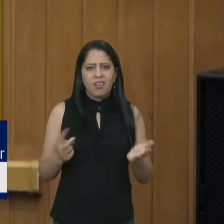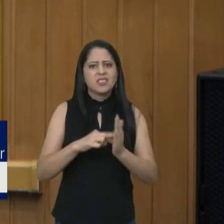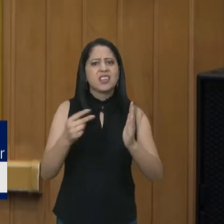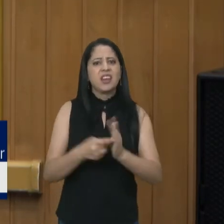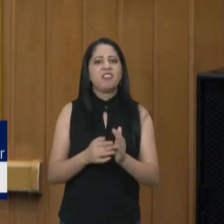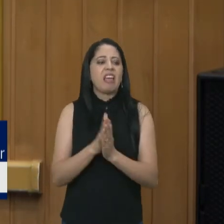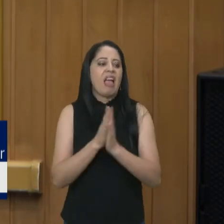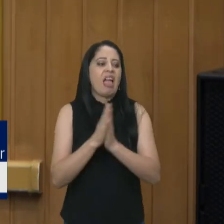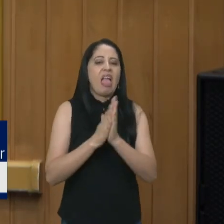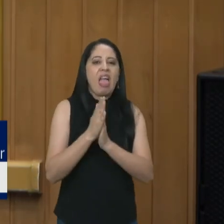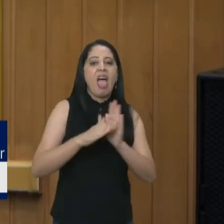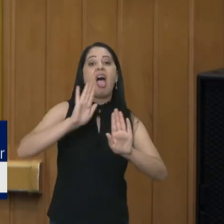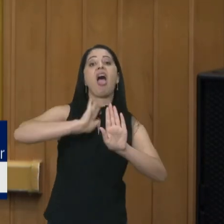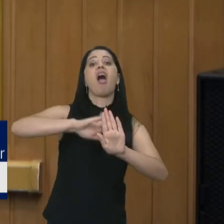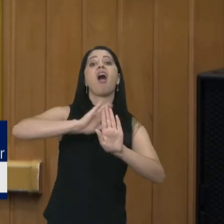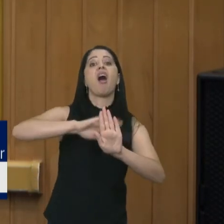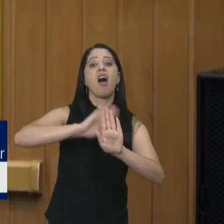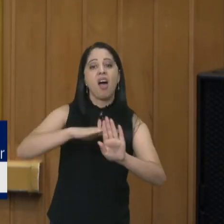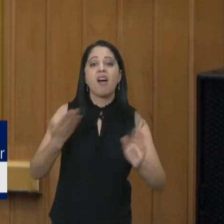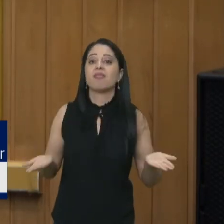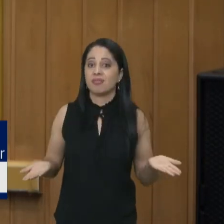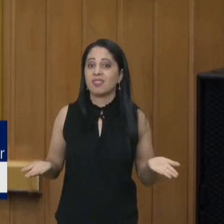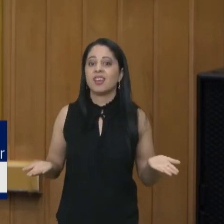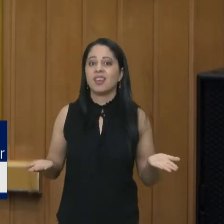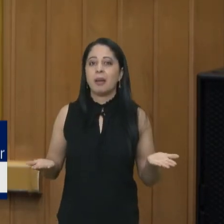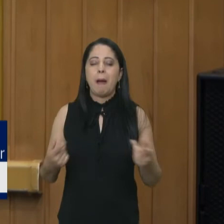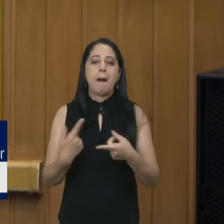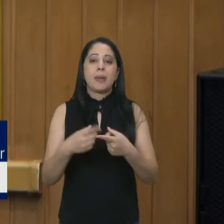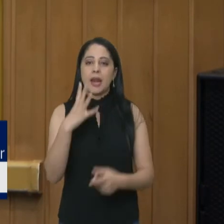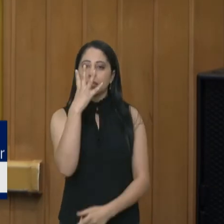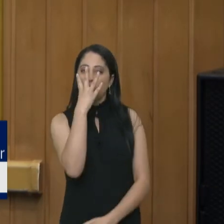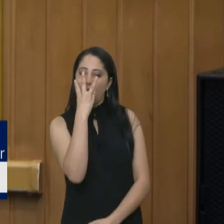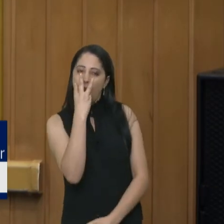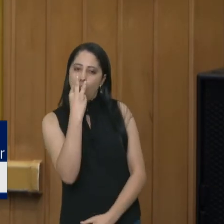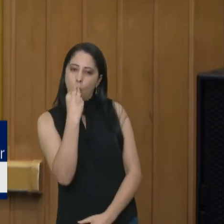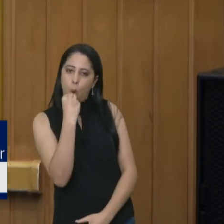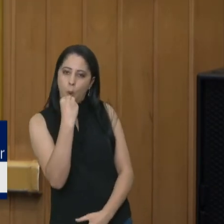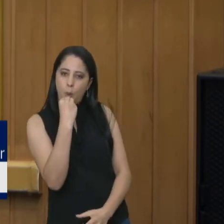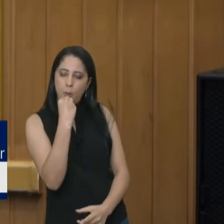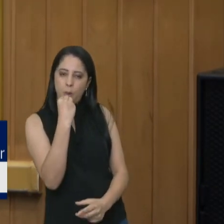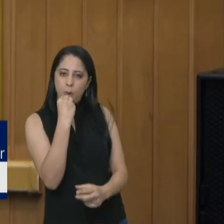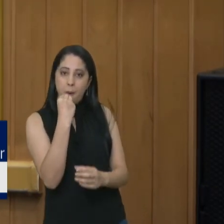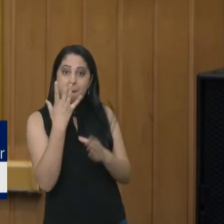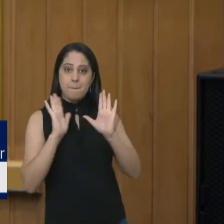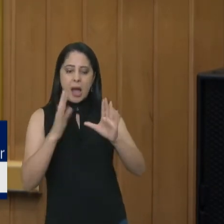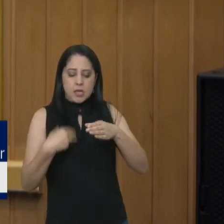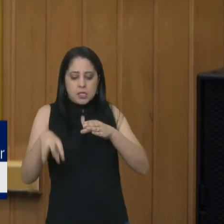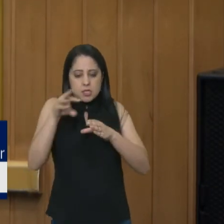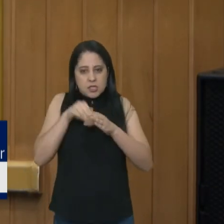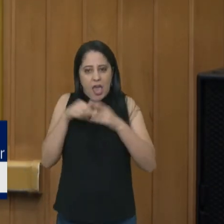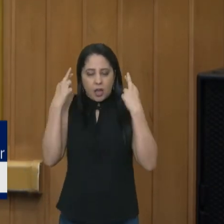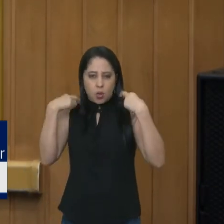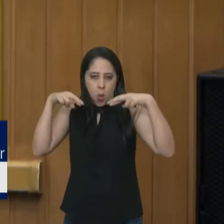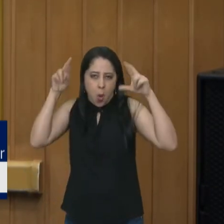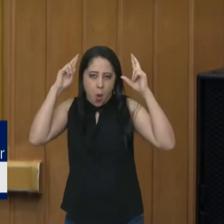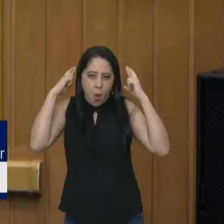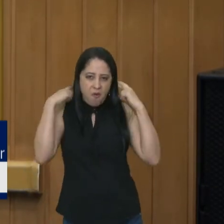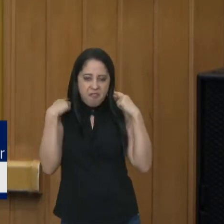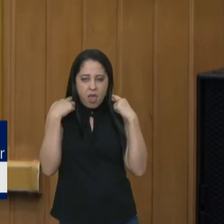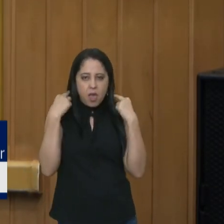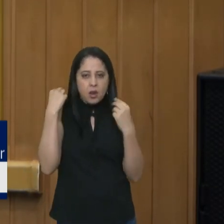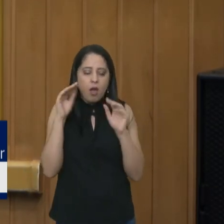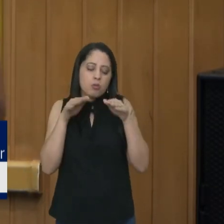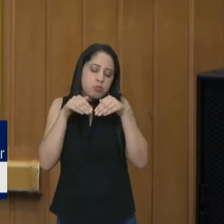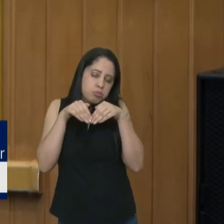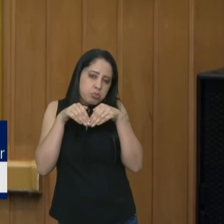querer disfarçar, né? É o lobo disfarçado de ovelha. Esse é o seu líder. Tá certo? Agora, vai